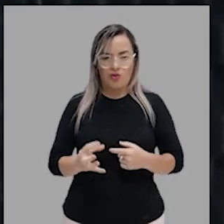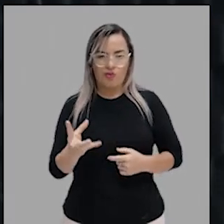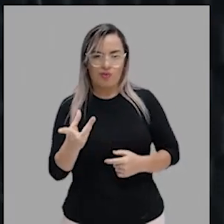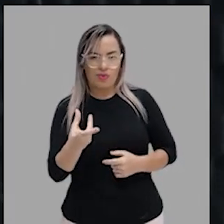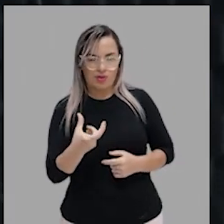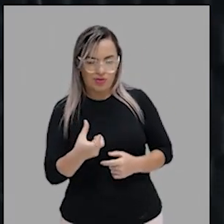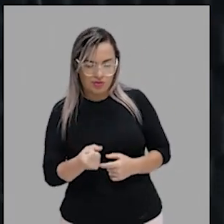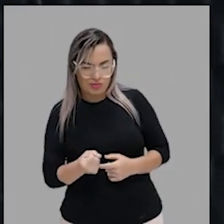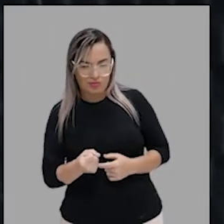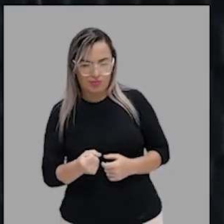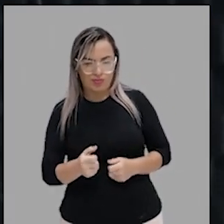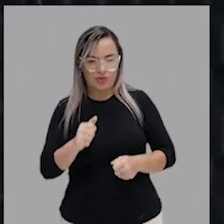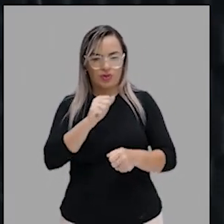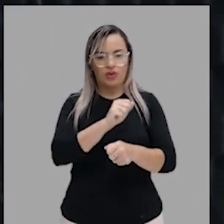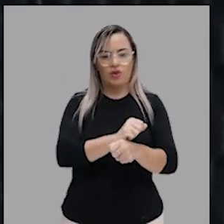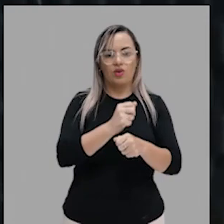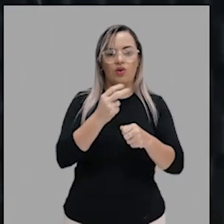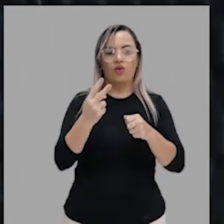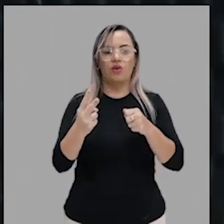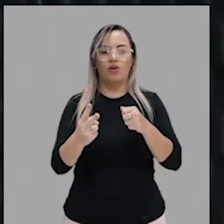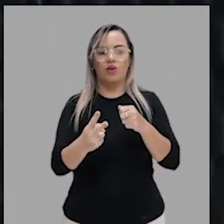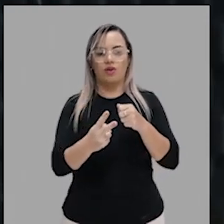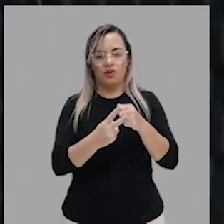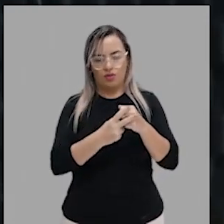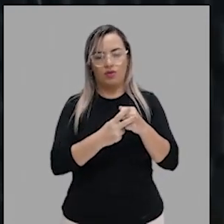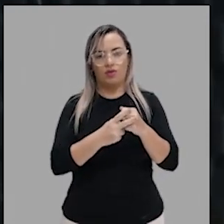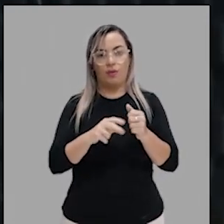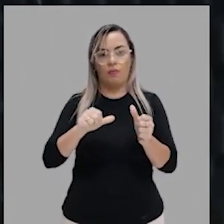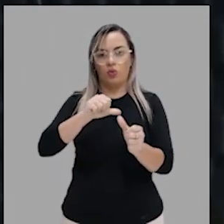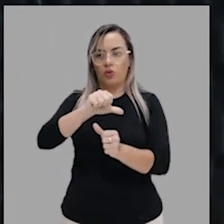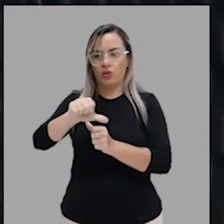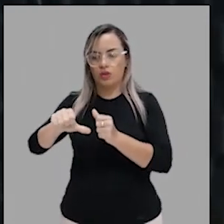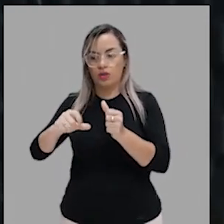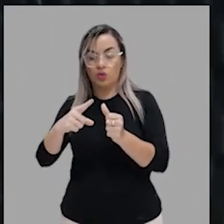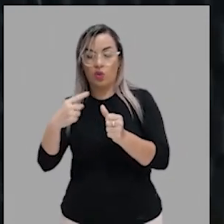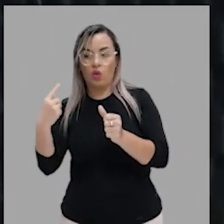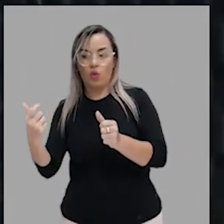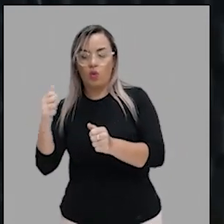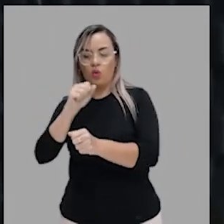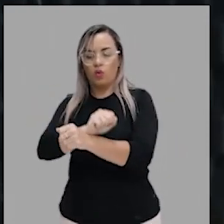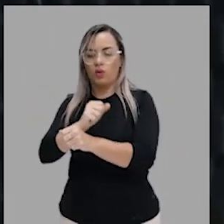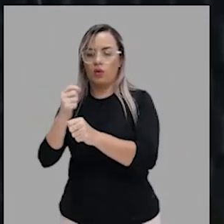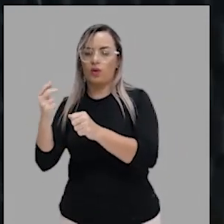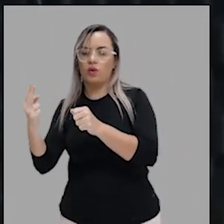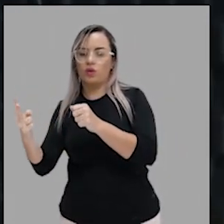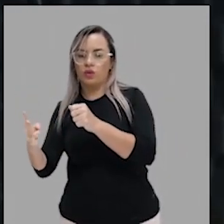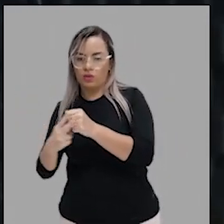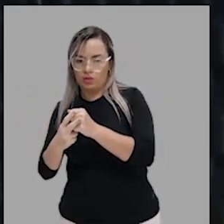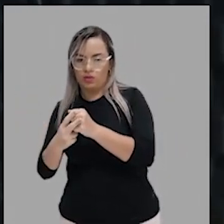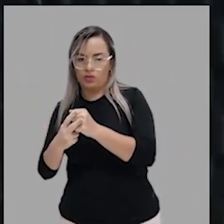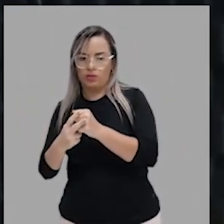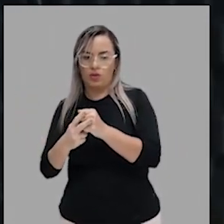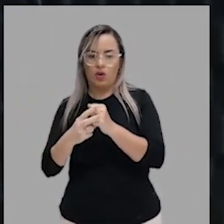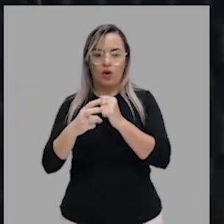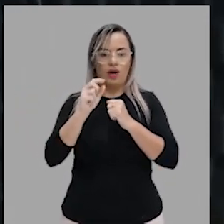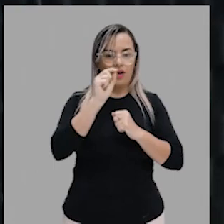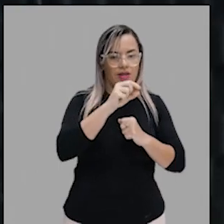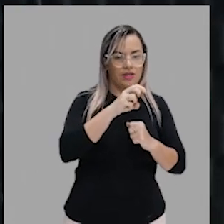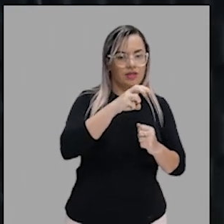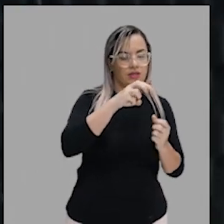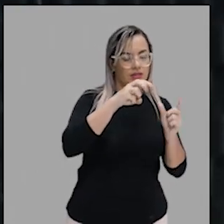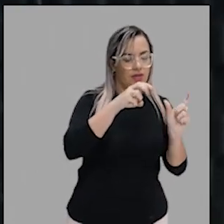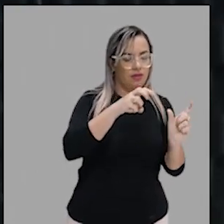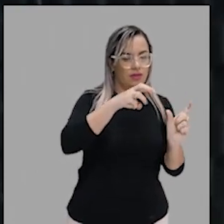advérbios modificando advérbios. Então, o que eu já sei? Advérbio é uma palavra que não varia. Então, eu não posso